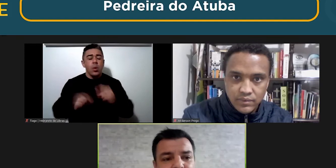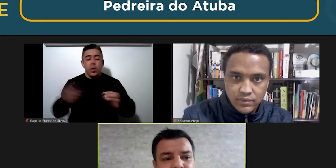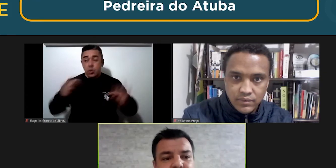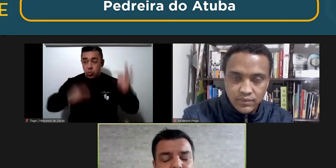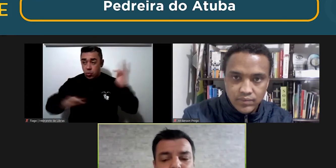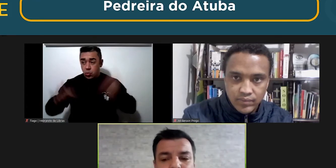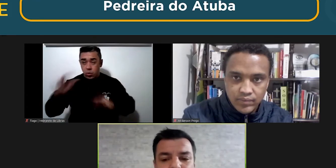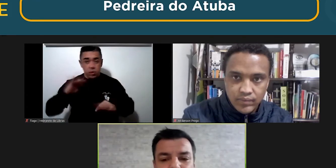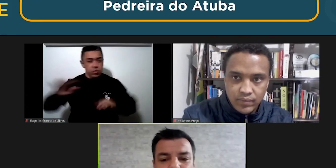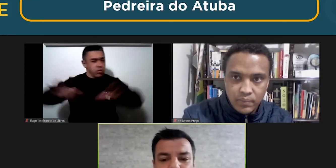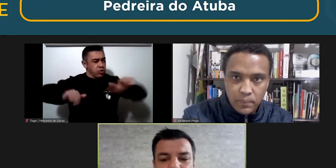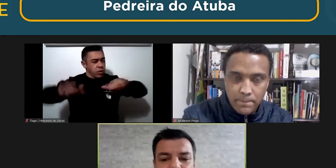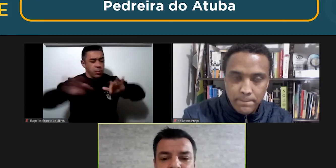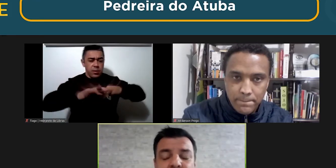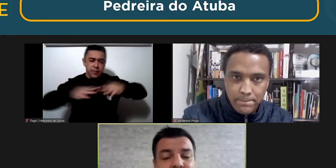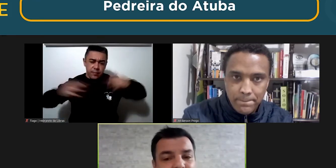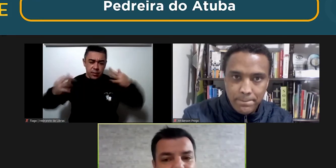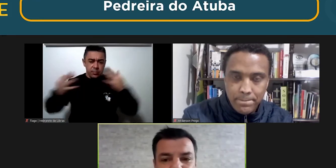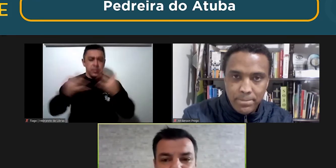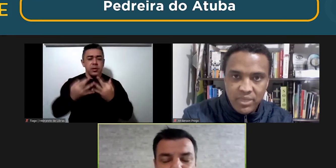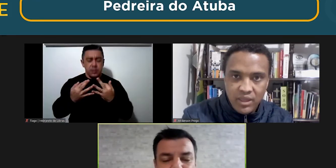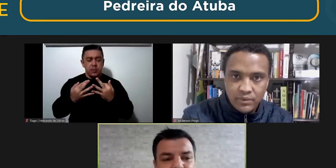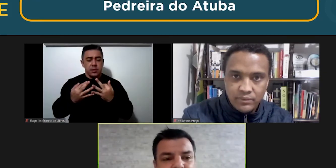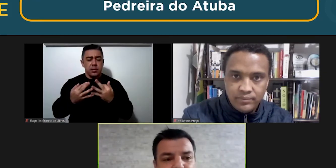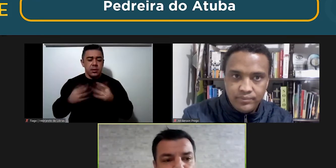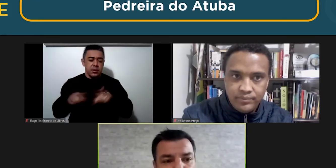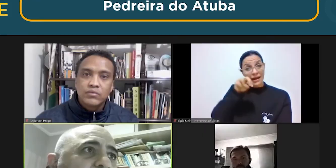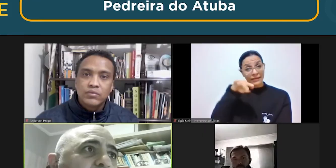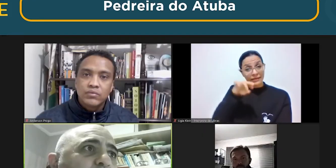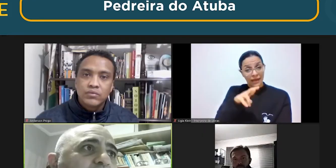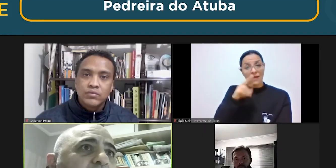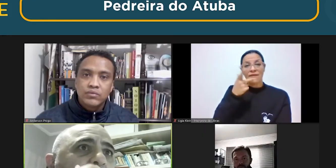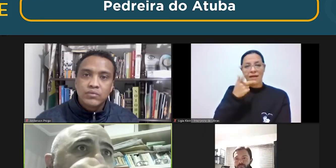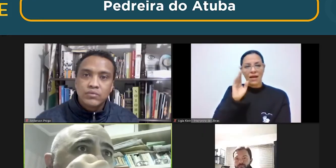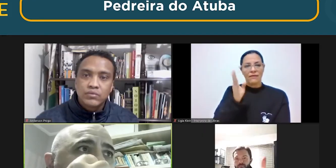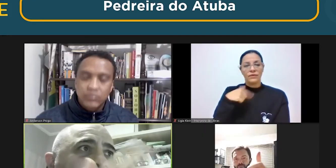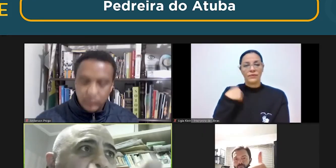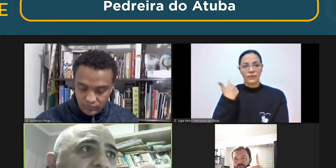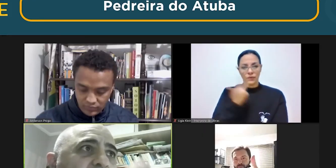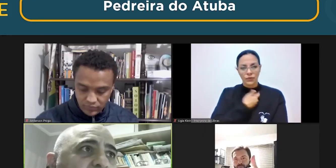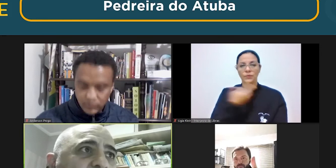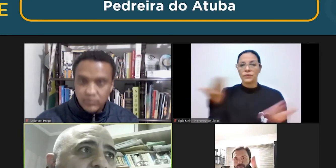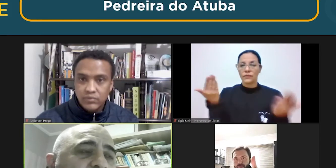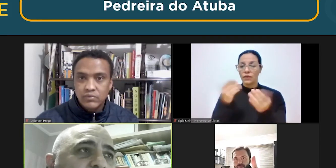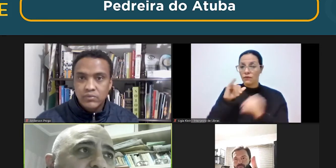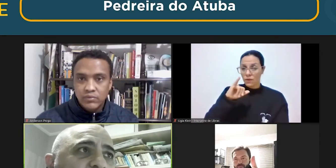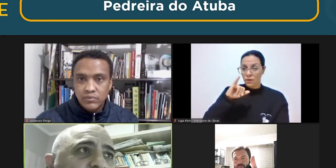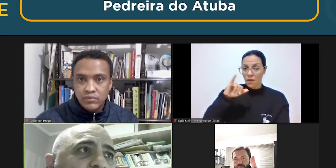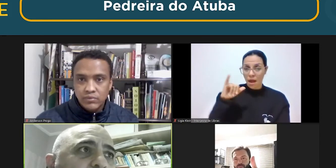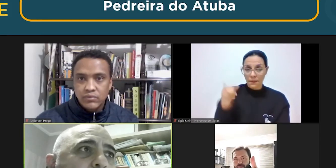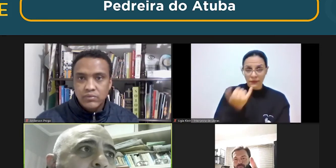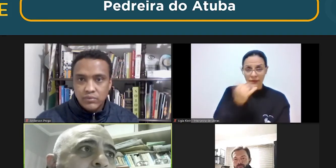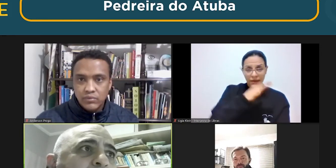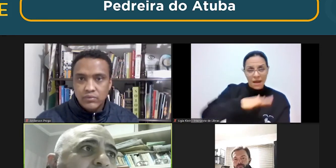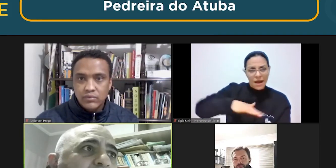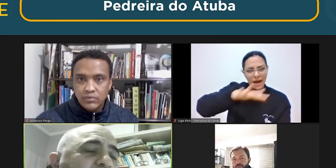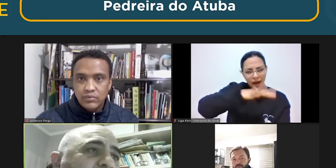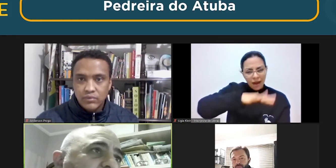as famílias e os atletas para essa região. Vamos aproveitar esses espaços,